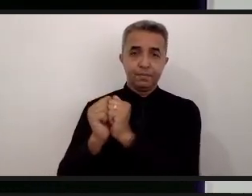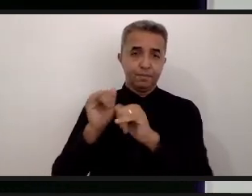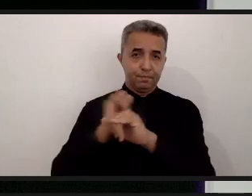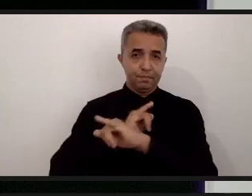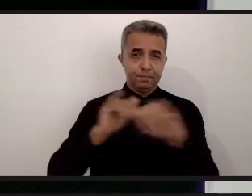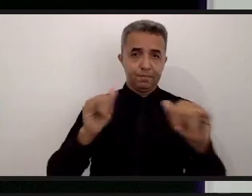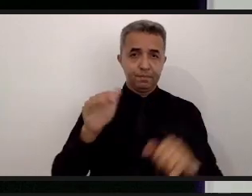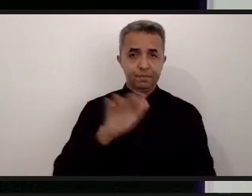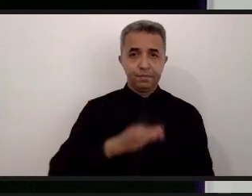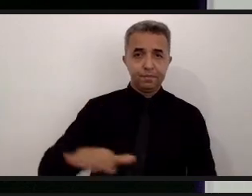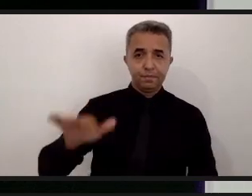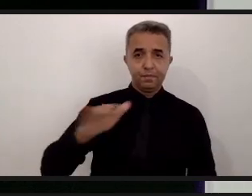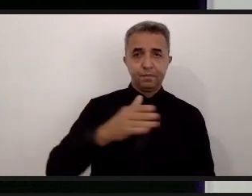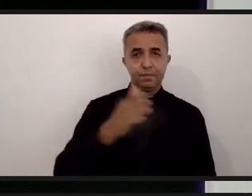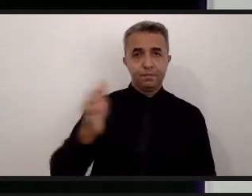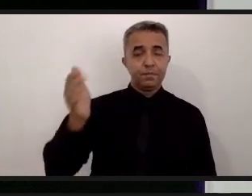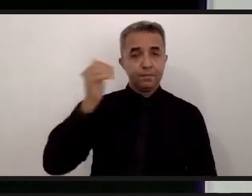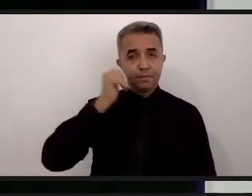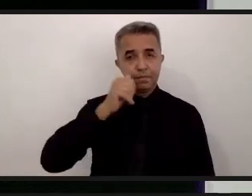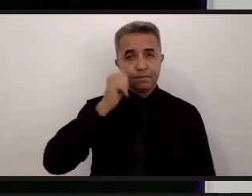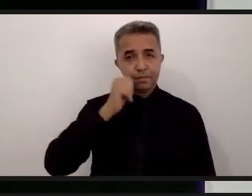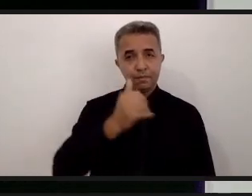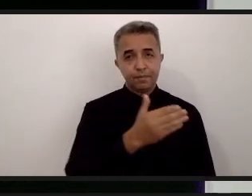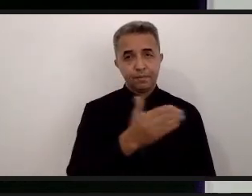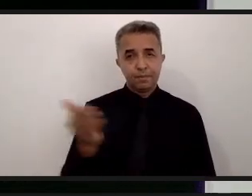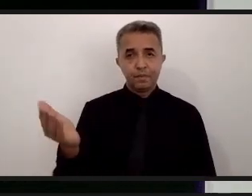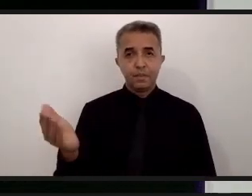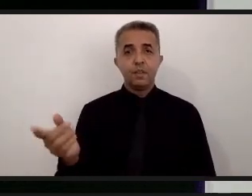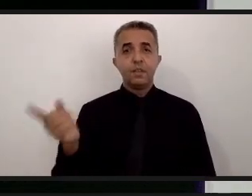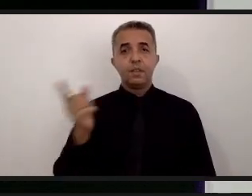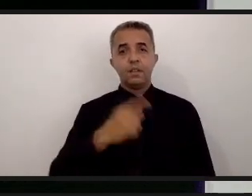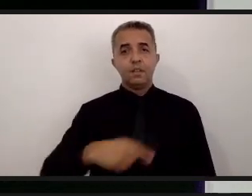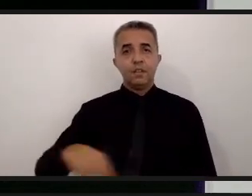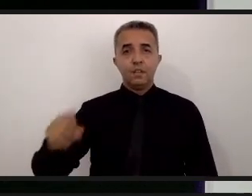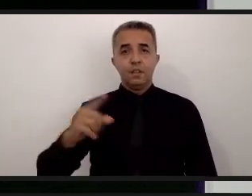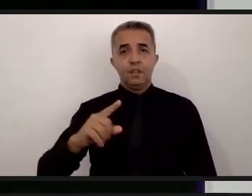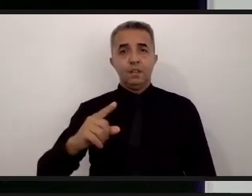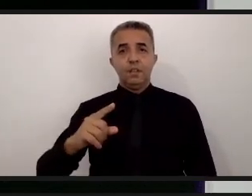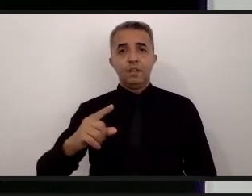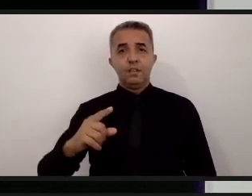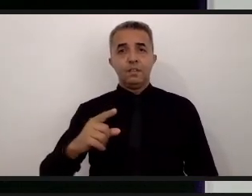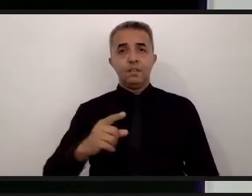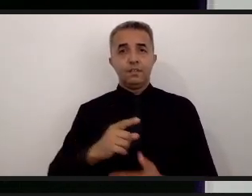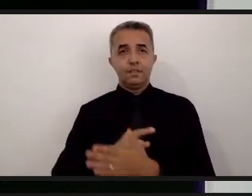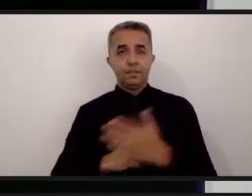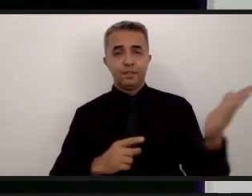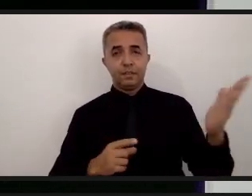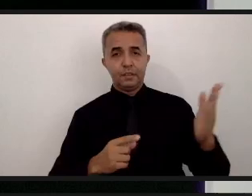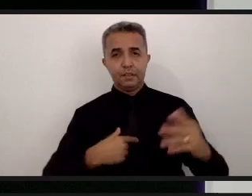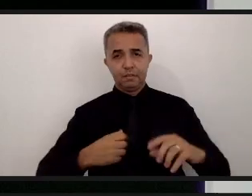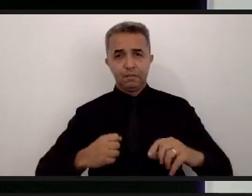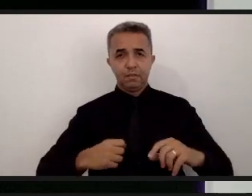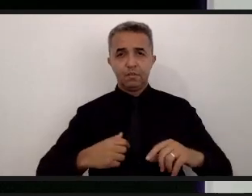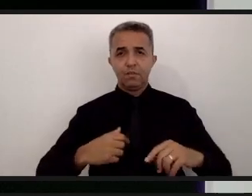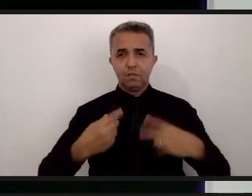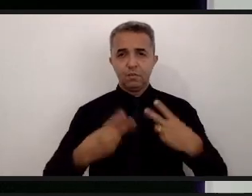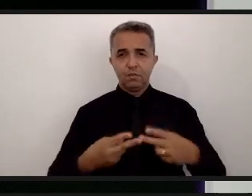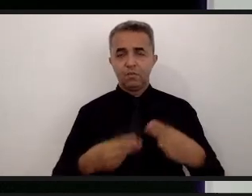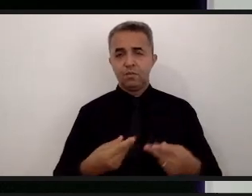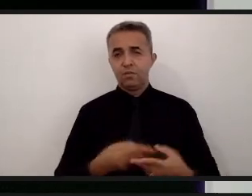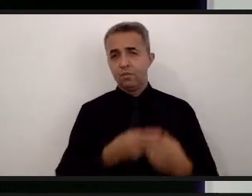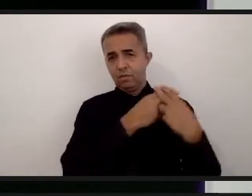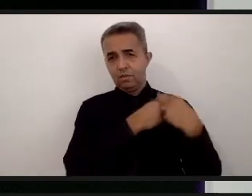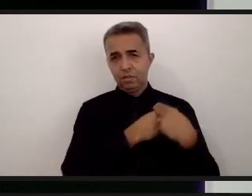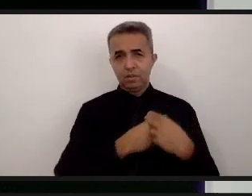manhã, mulheres de Deus. Né? Nós não precisamos carregar o peso de ser guerreiras. Nós podemos descansar